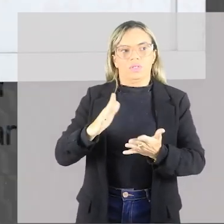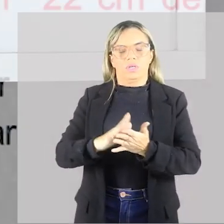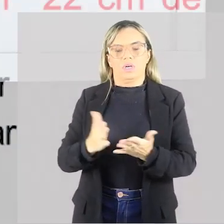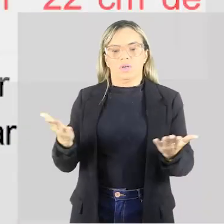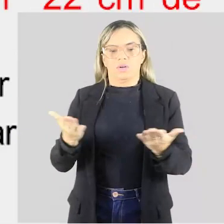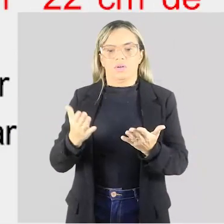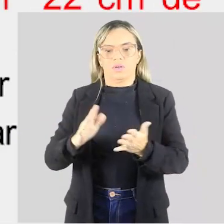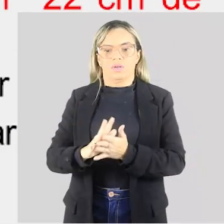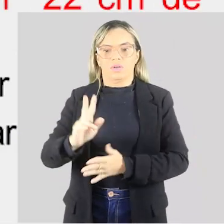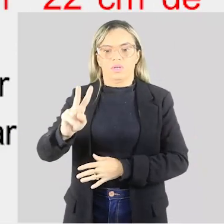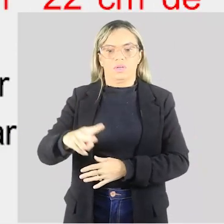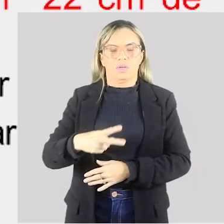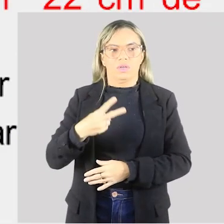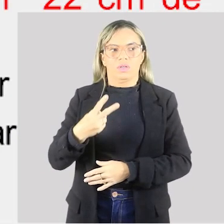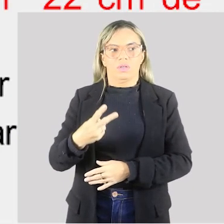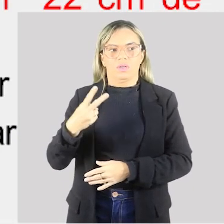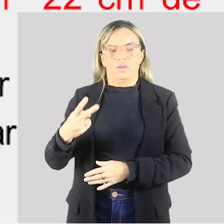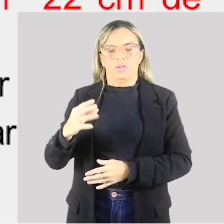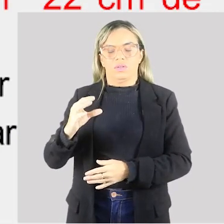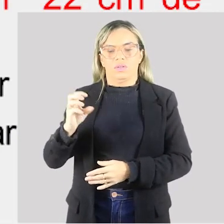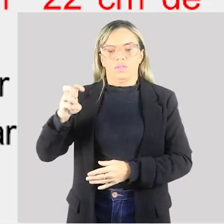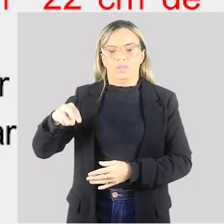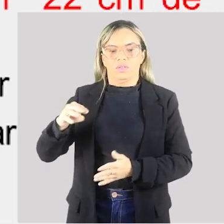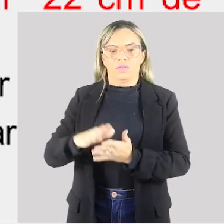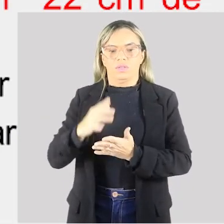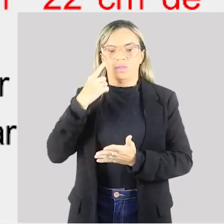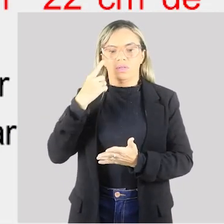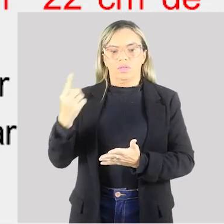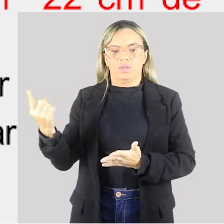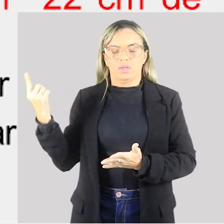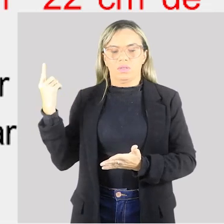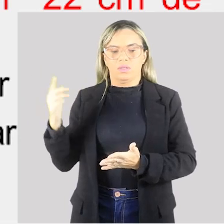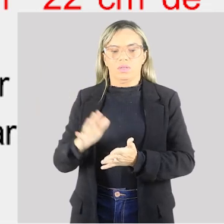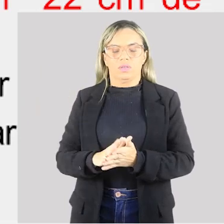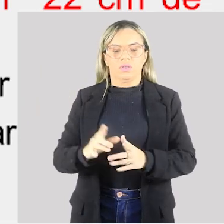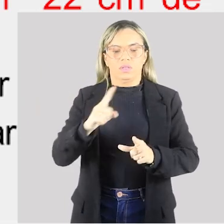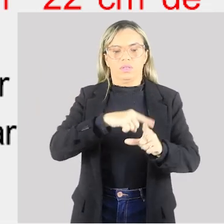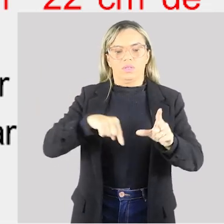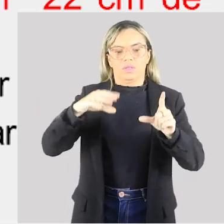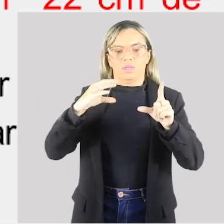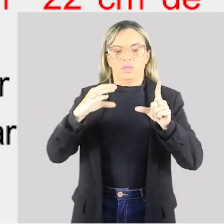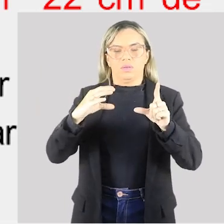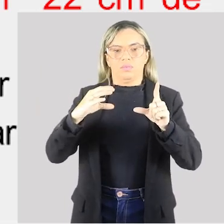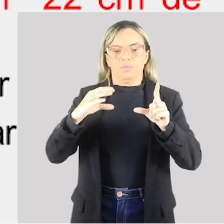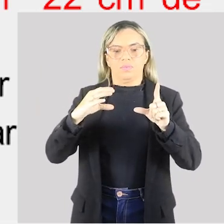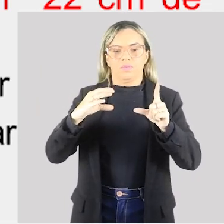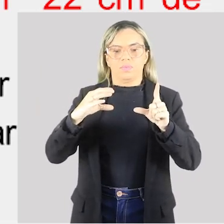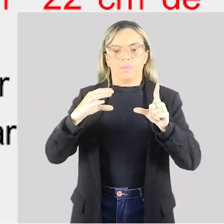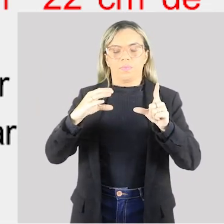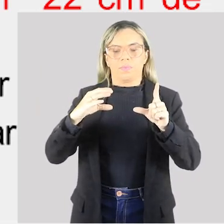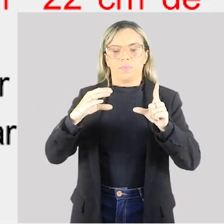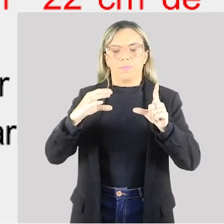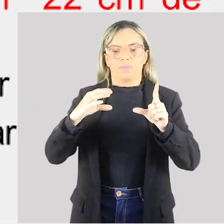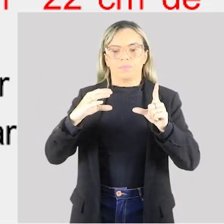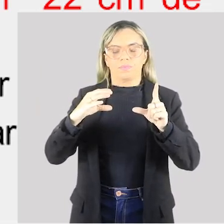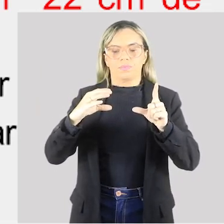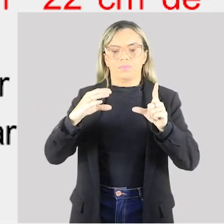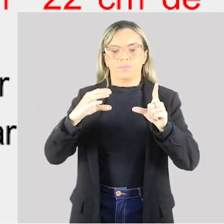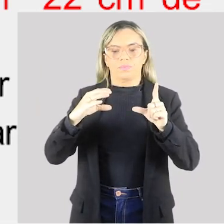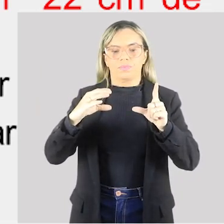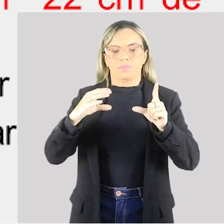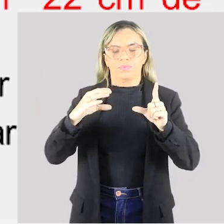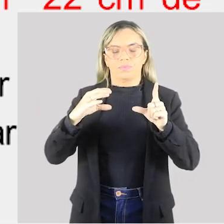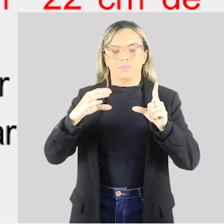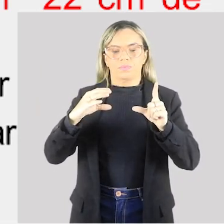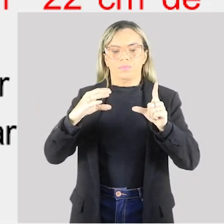é a resposta correta ali? Letra C. Nível subiria 2 centímetros, fazendo a água ficar a